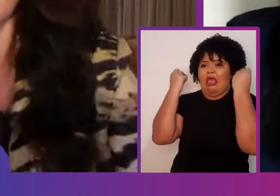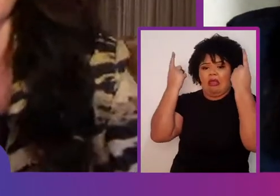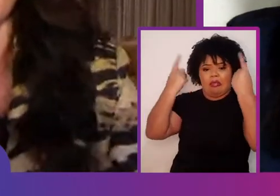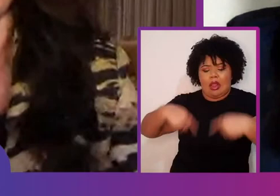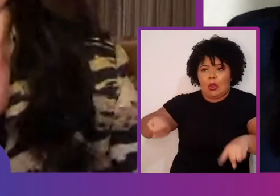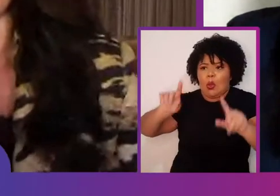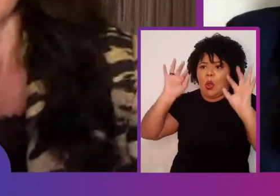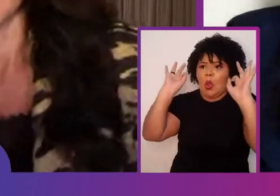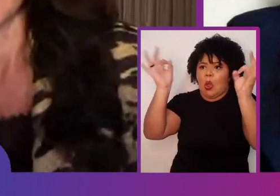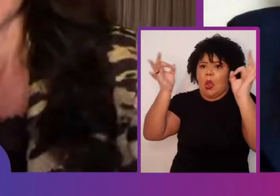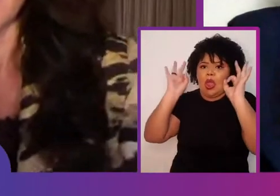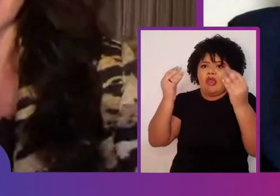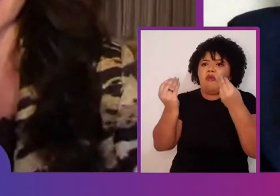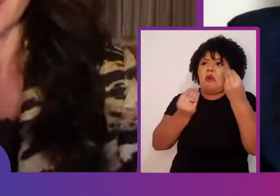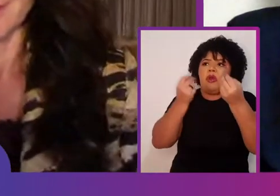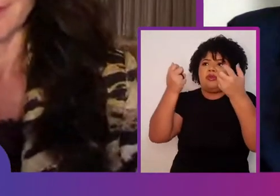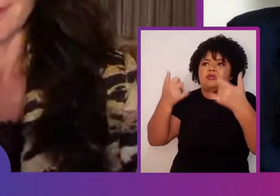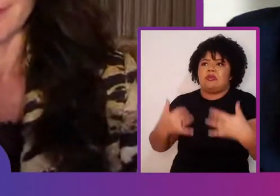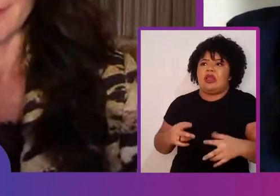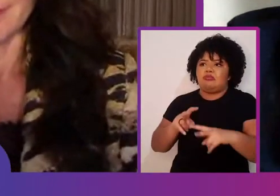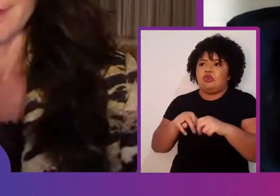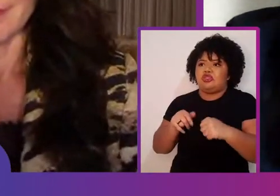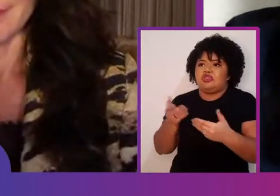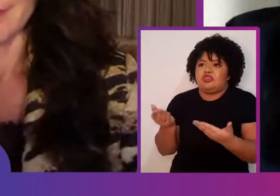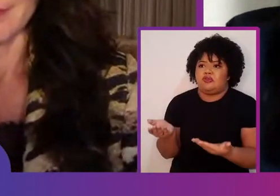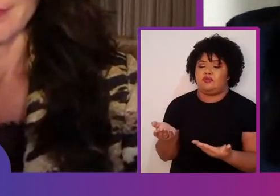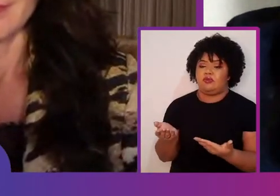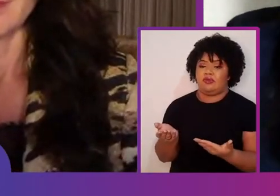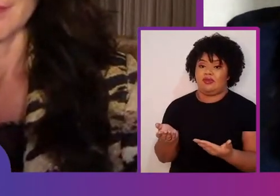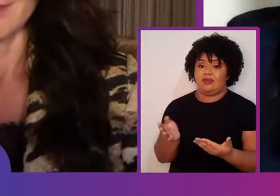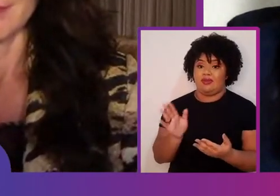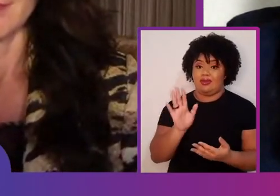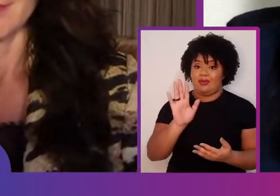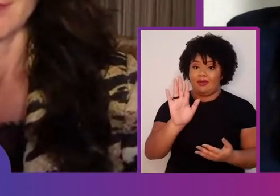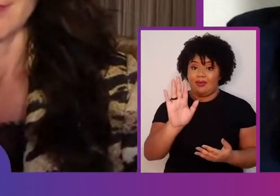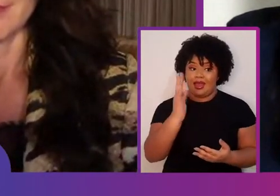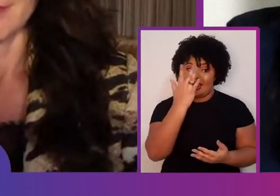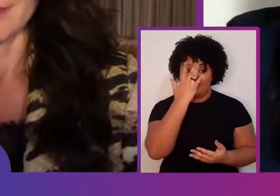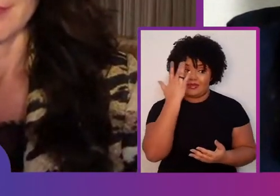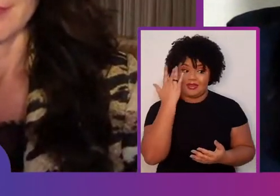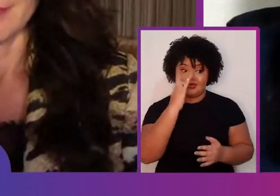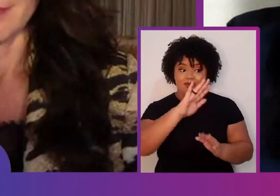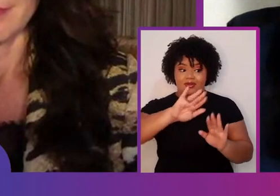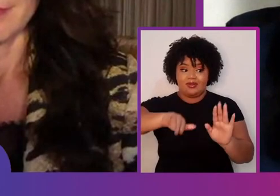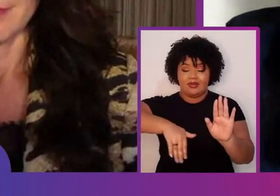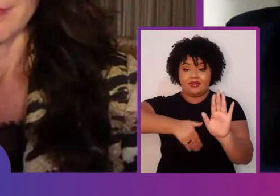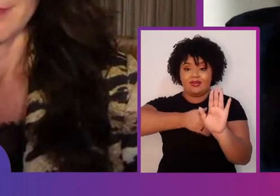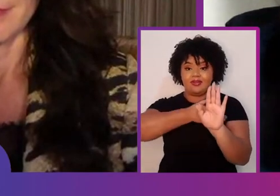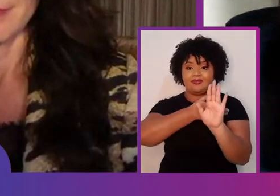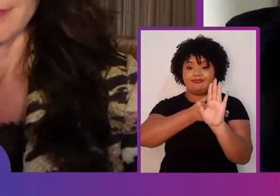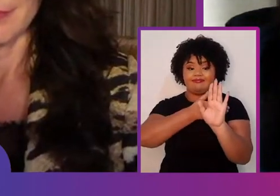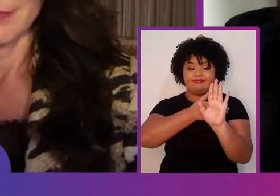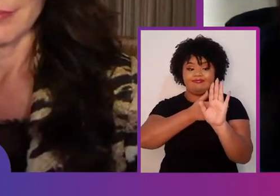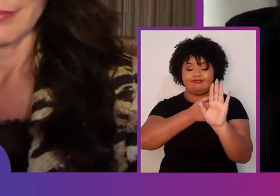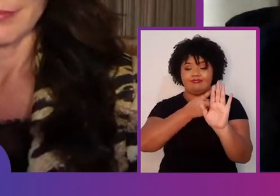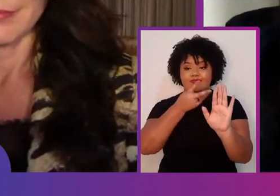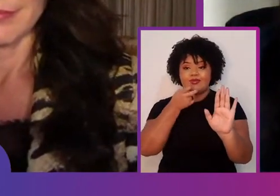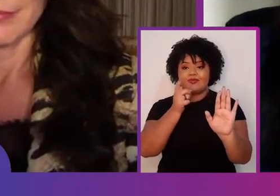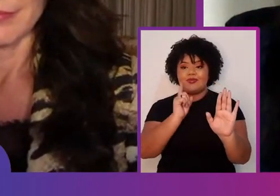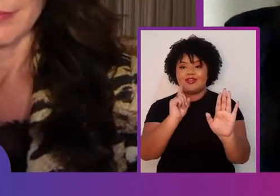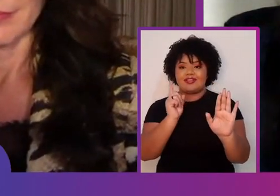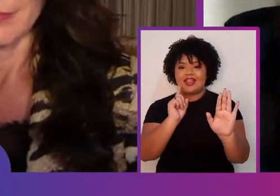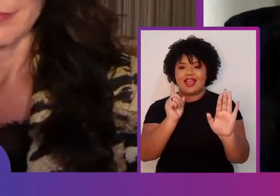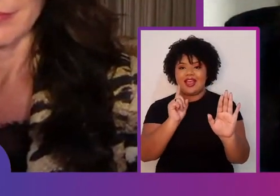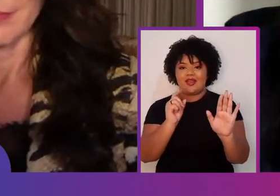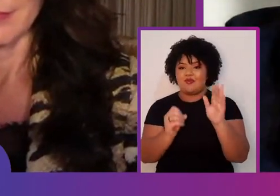explicar uma coisa dessa? Só que ninguém vai ouvir na narrativa que foi contada da história dele a quantidade de vezes que ele não pôde ir